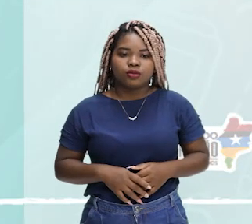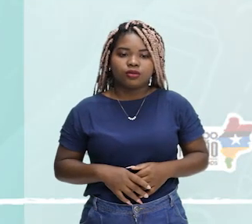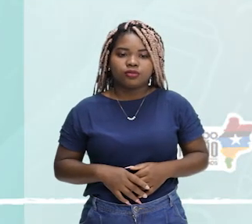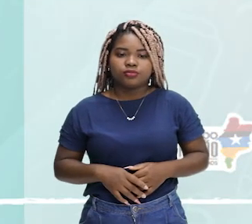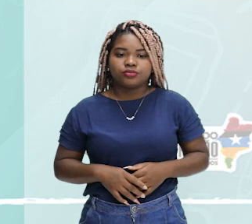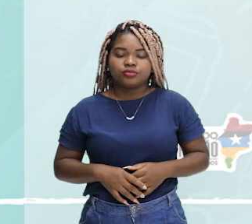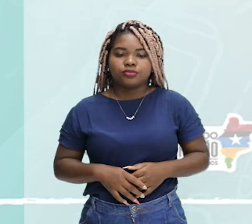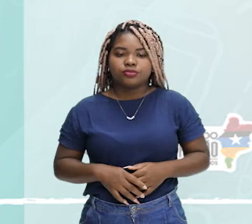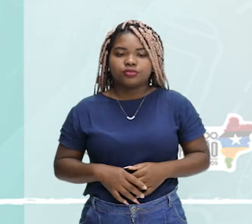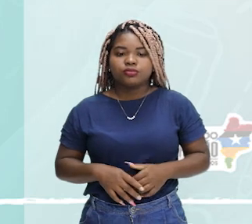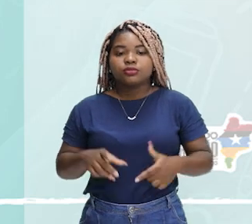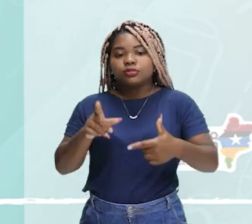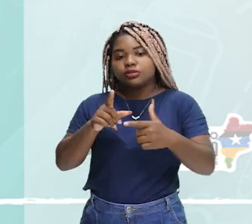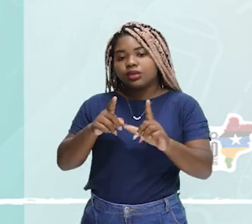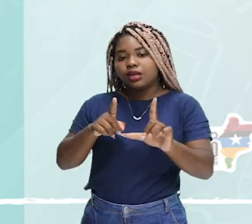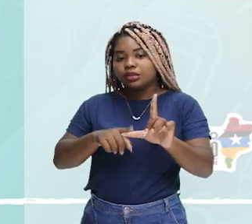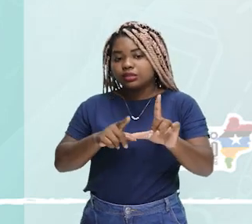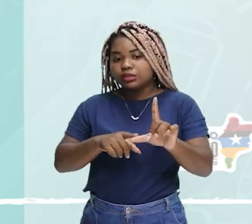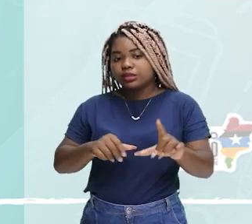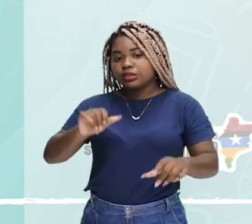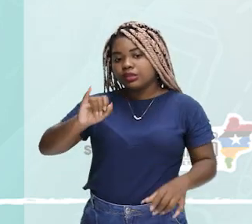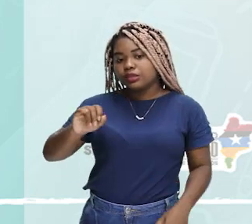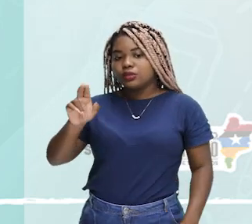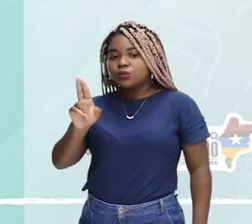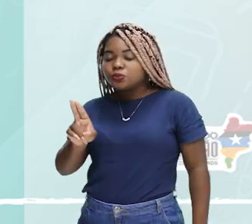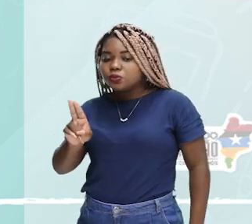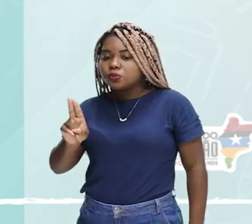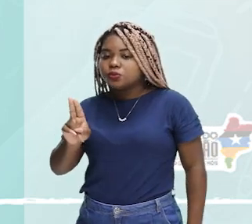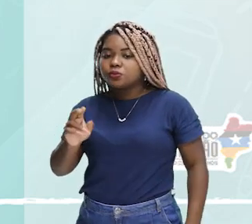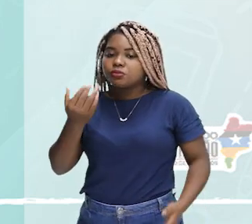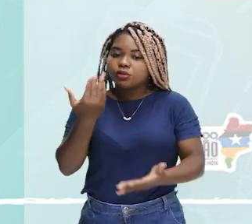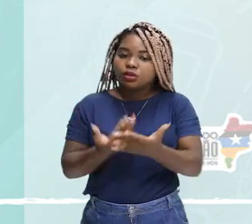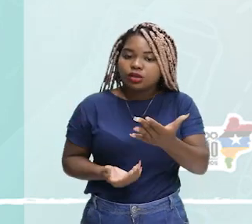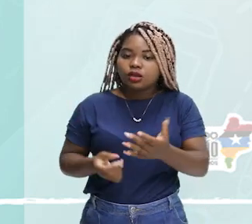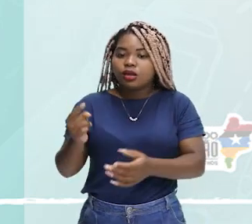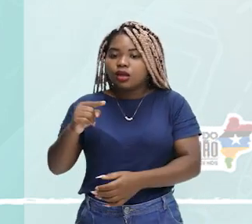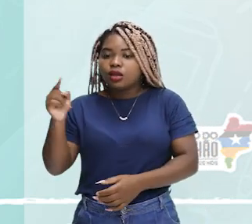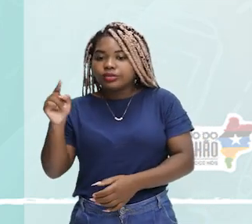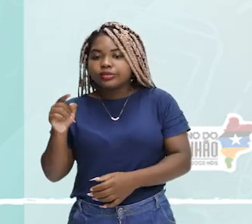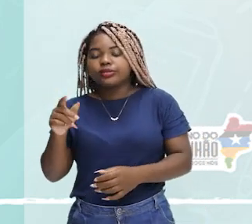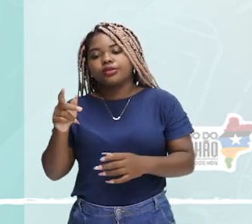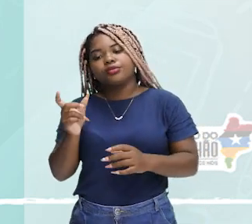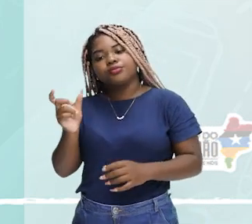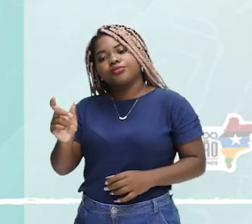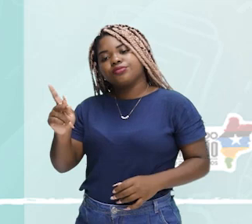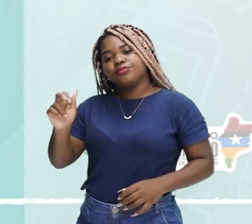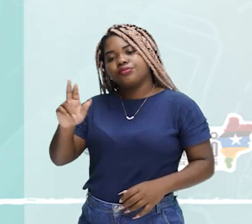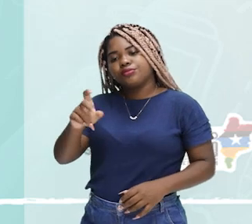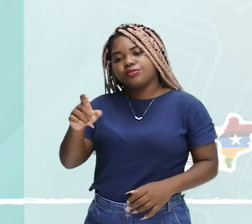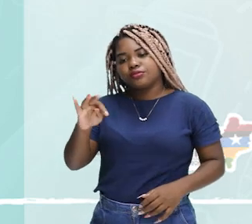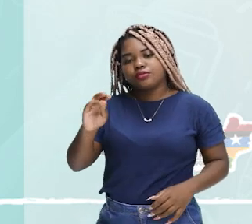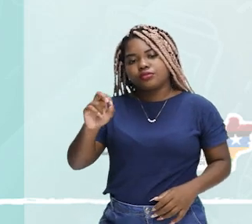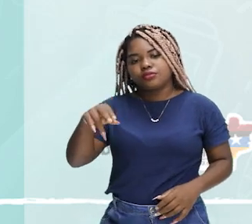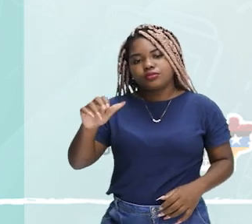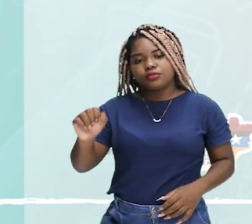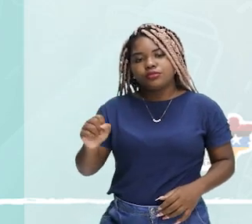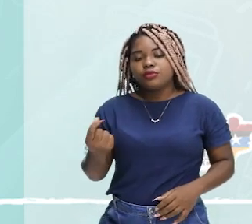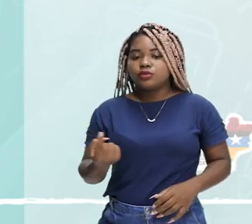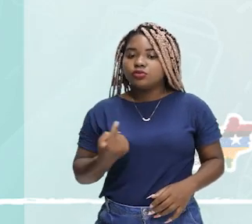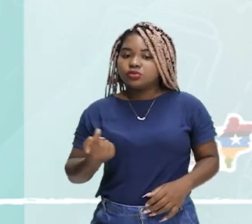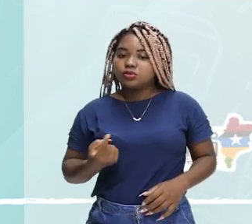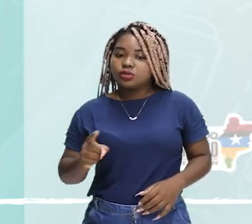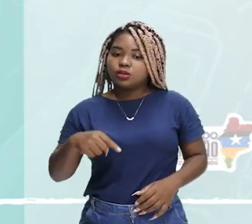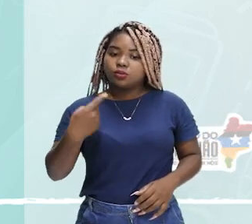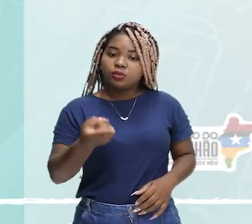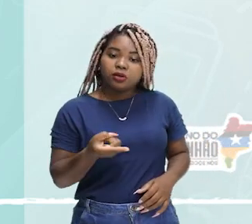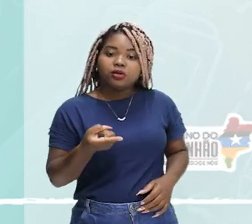As letras I e U tônicas também perderam acento em palavras paroxítonas, quando aparecem sozinhas depois do ditongo, ou